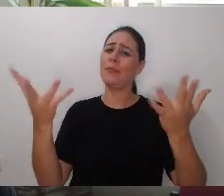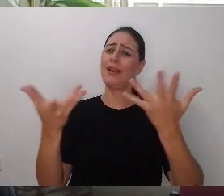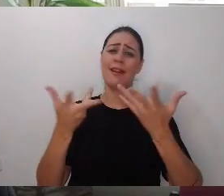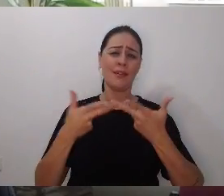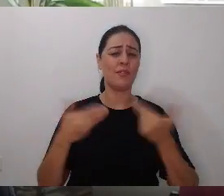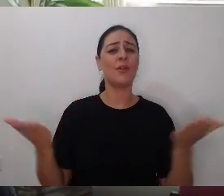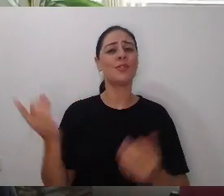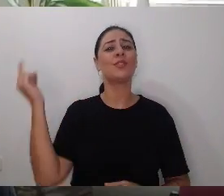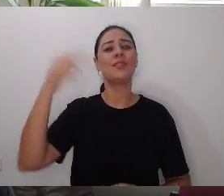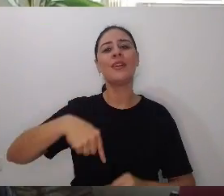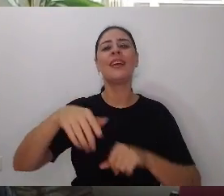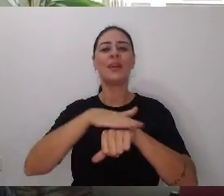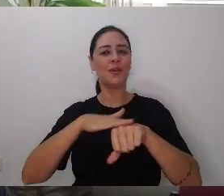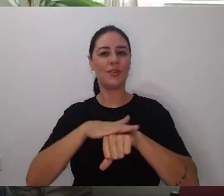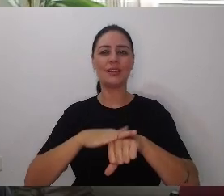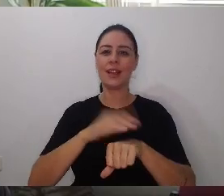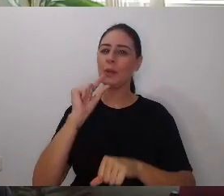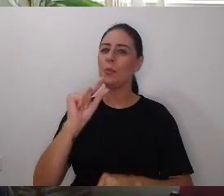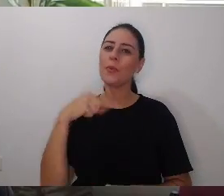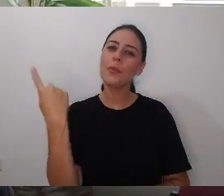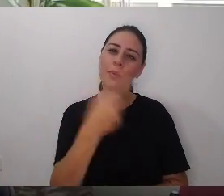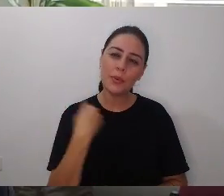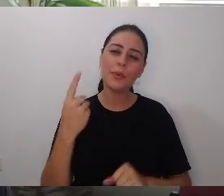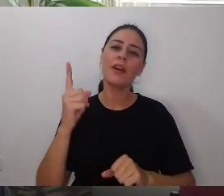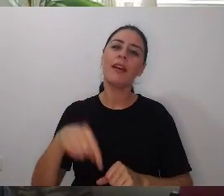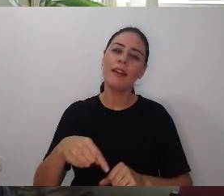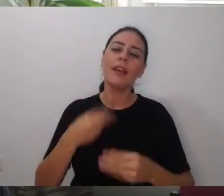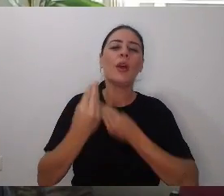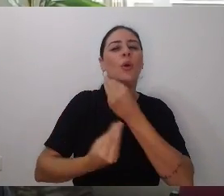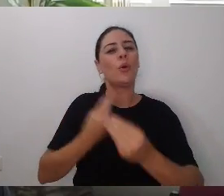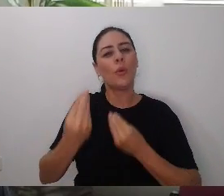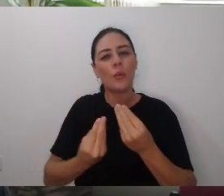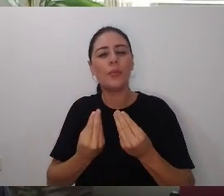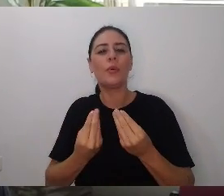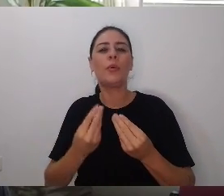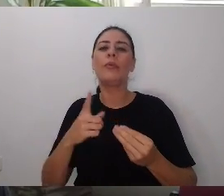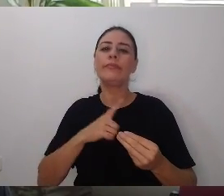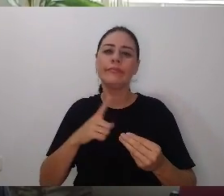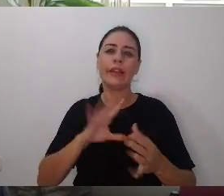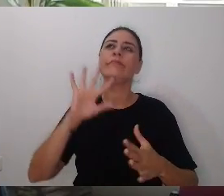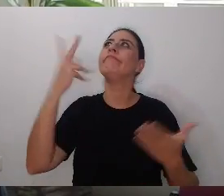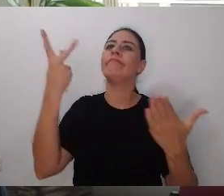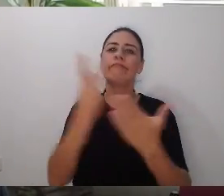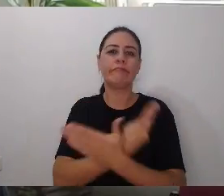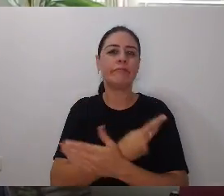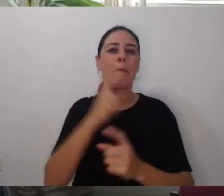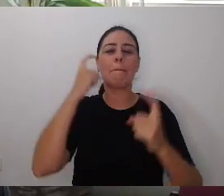de excelência, que vem hoje conversar um pouquinho conosco sobre essas demandas, sobre